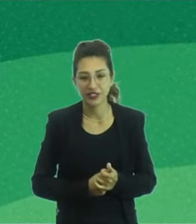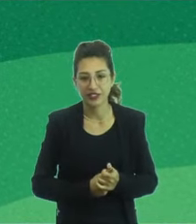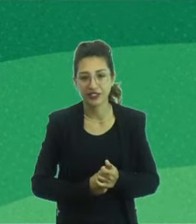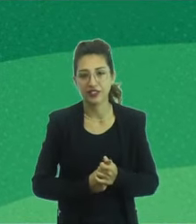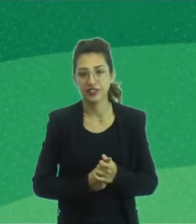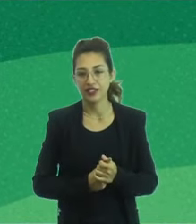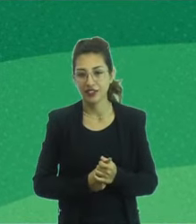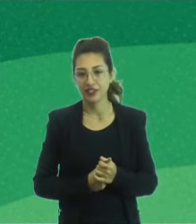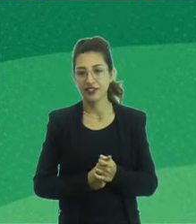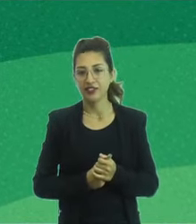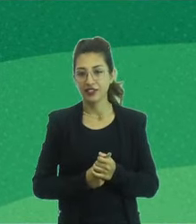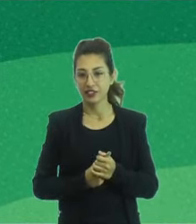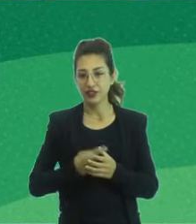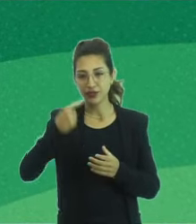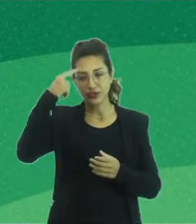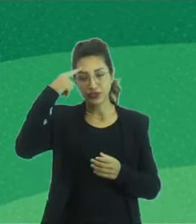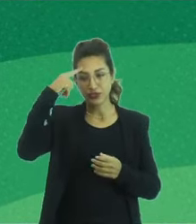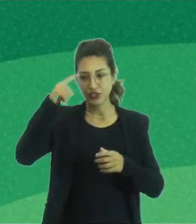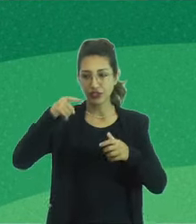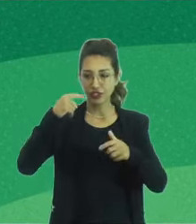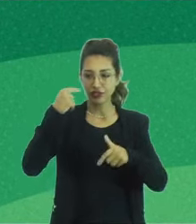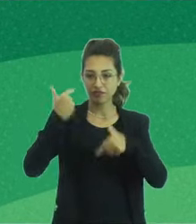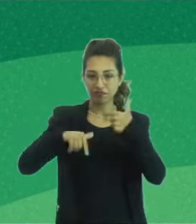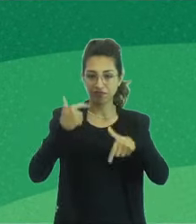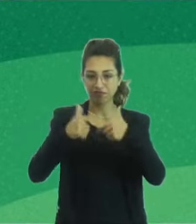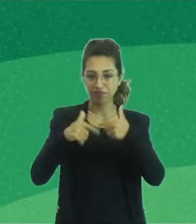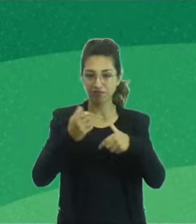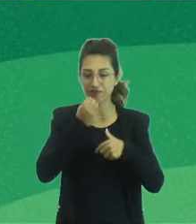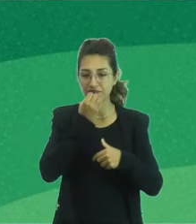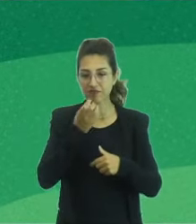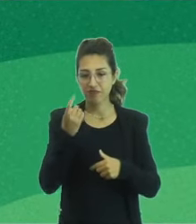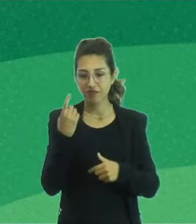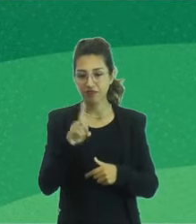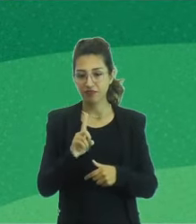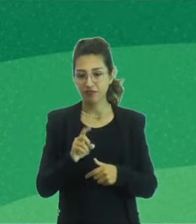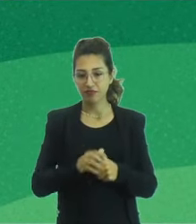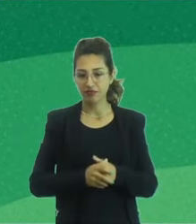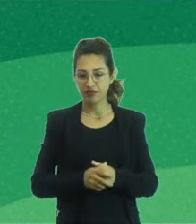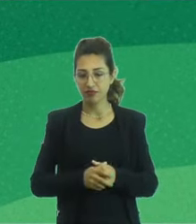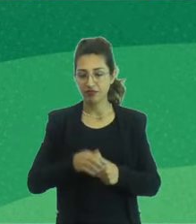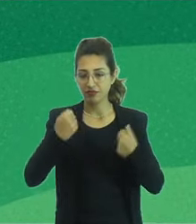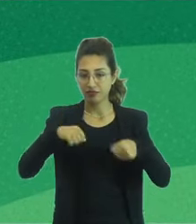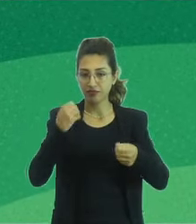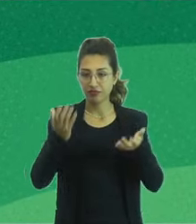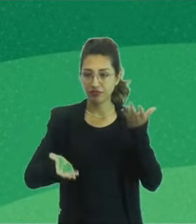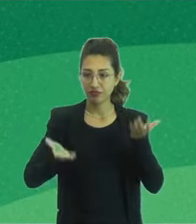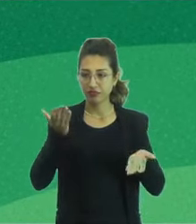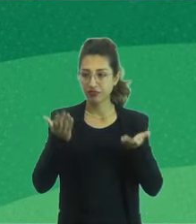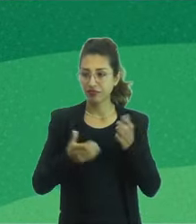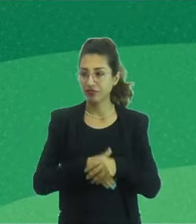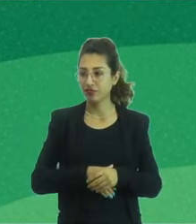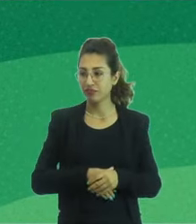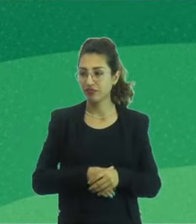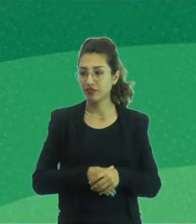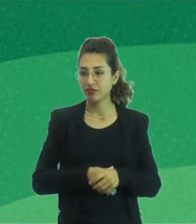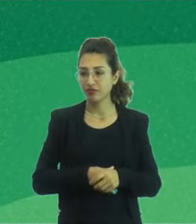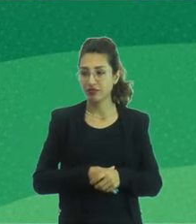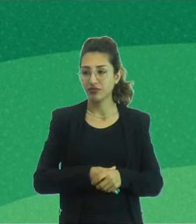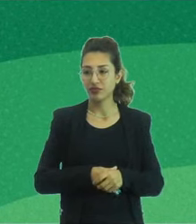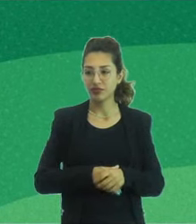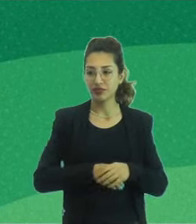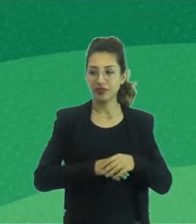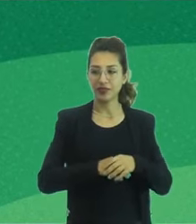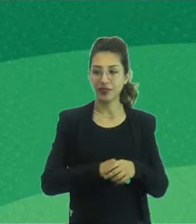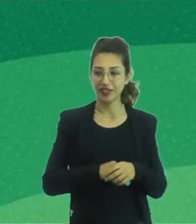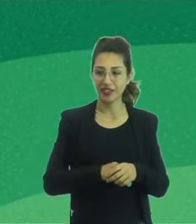para dormir um para acordar um para não xingar ninguém e a gente vai o equilíbrio né um pouco de salada e um pouco de